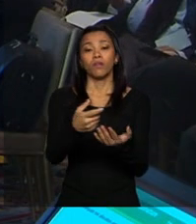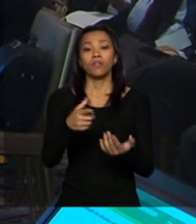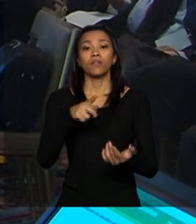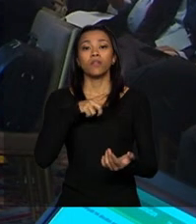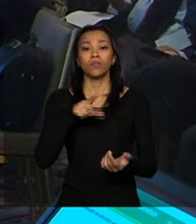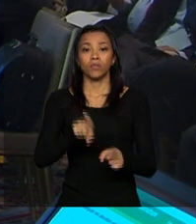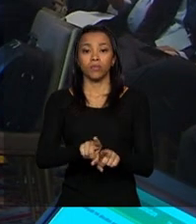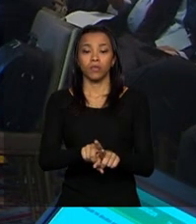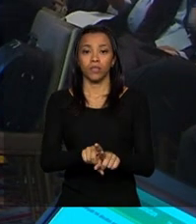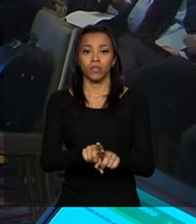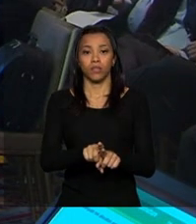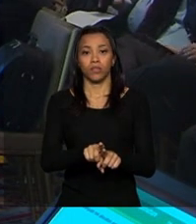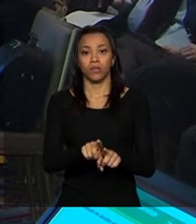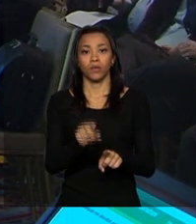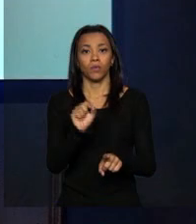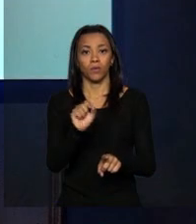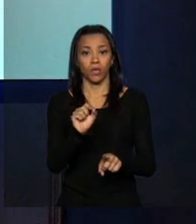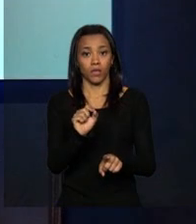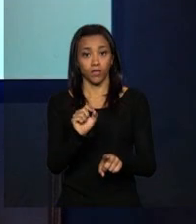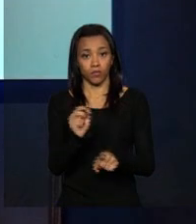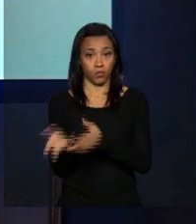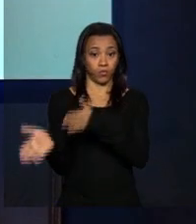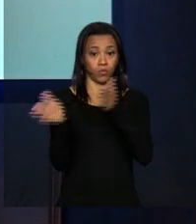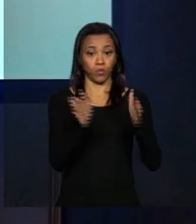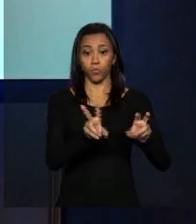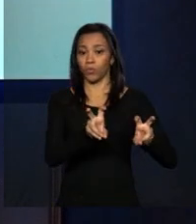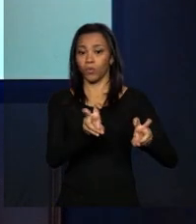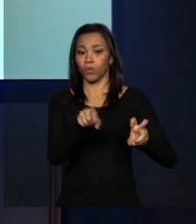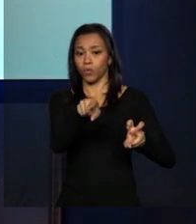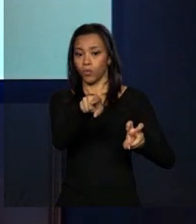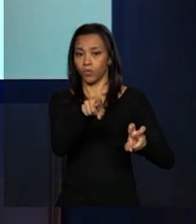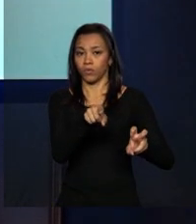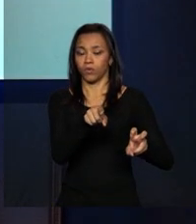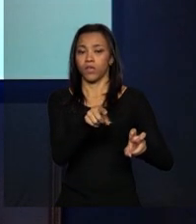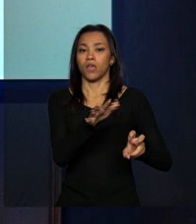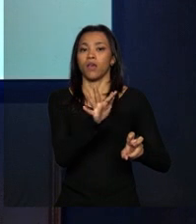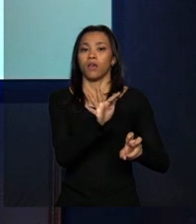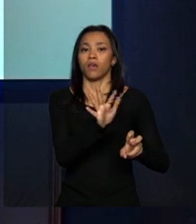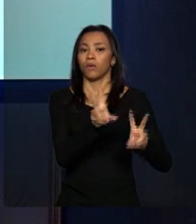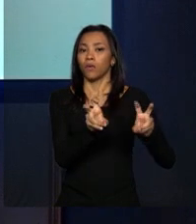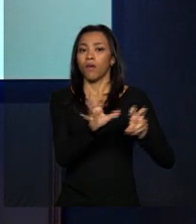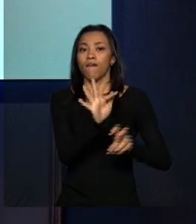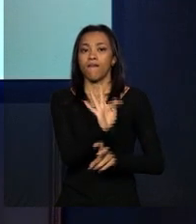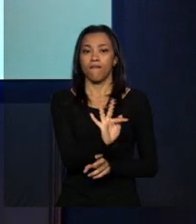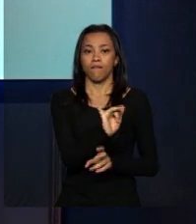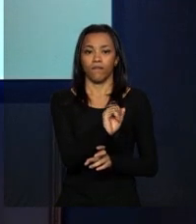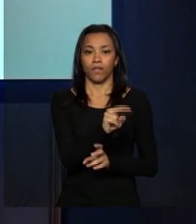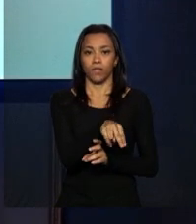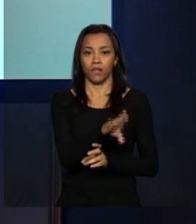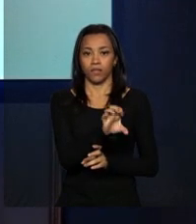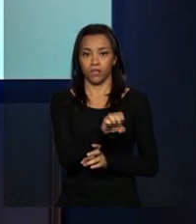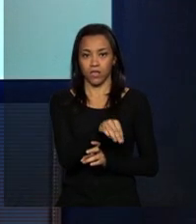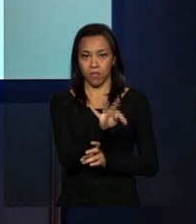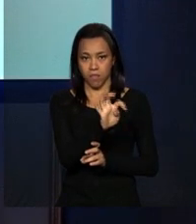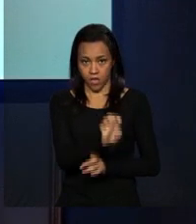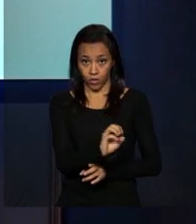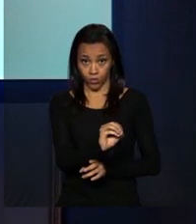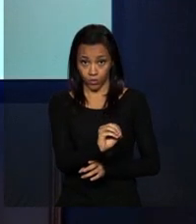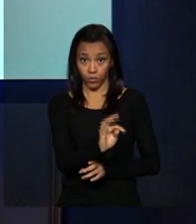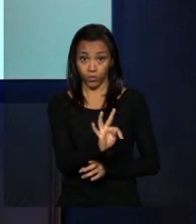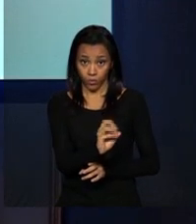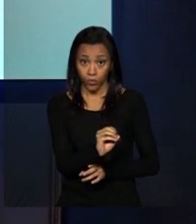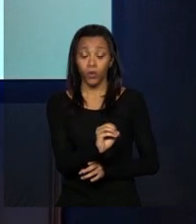eelo out lado quanto ao financiamento o outro lado da equ o lado de dívida bends